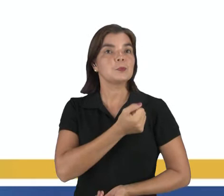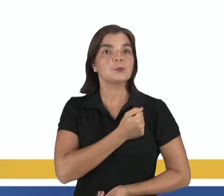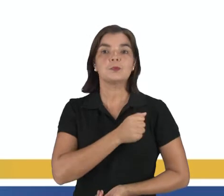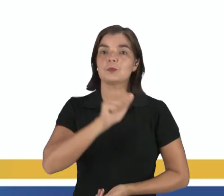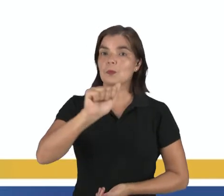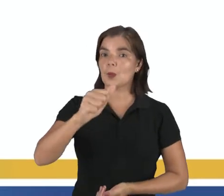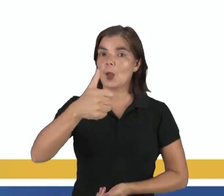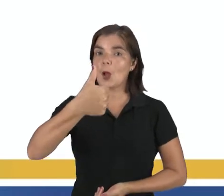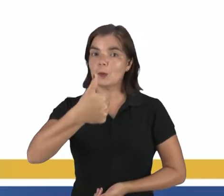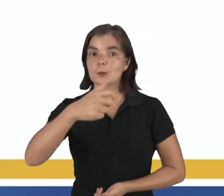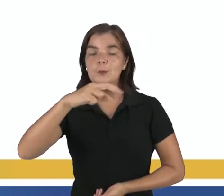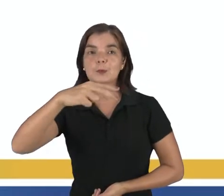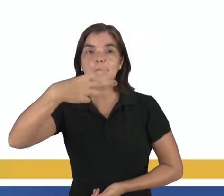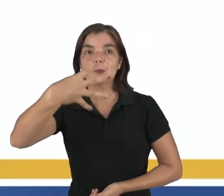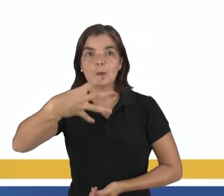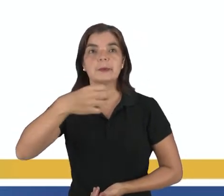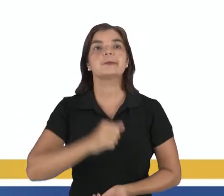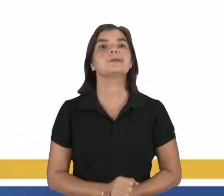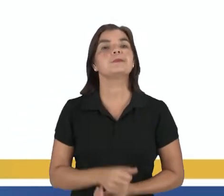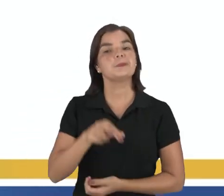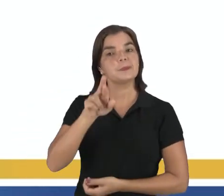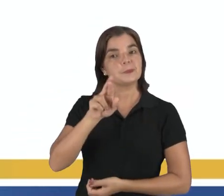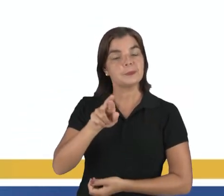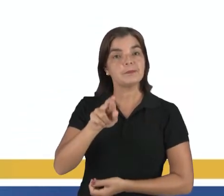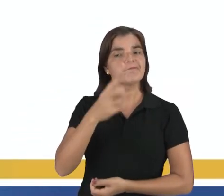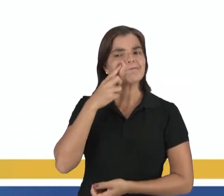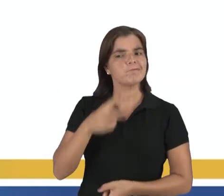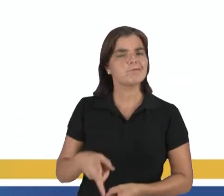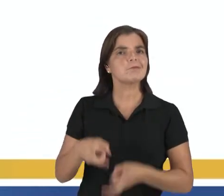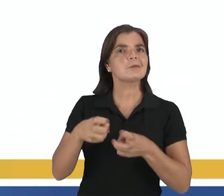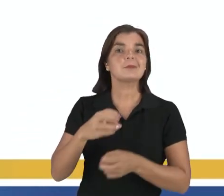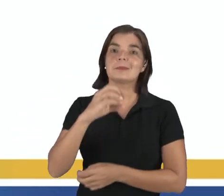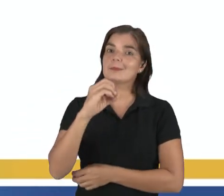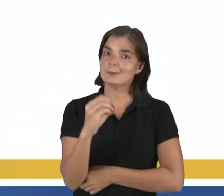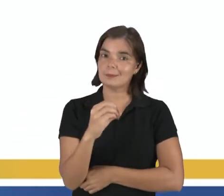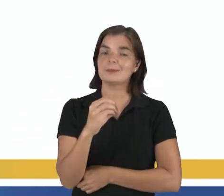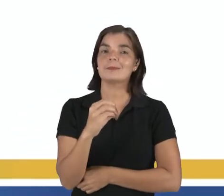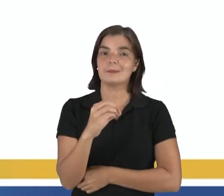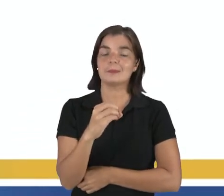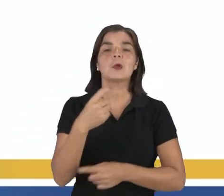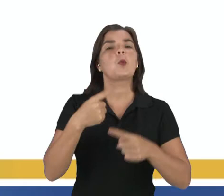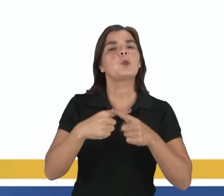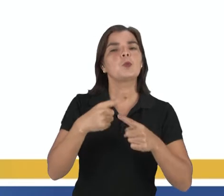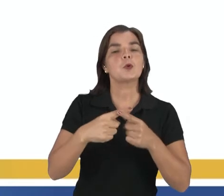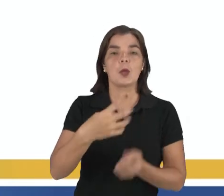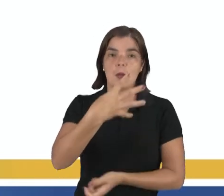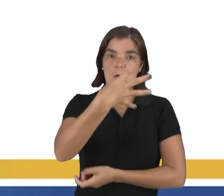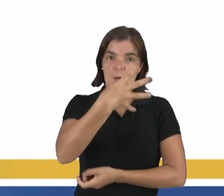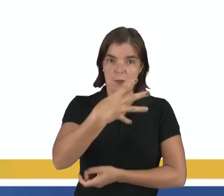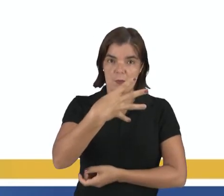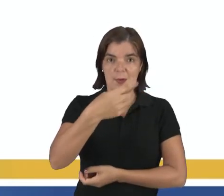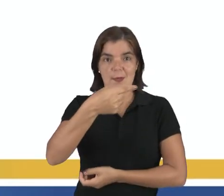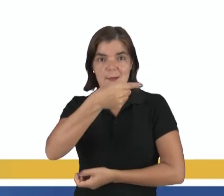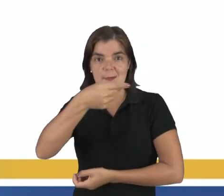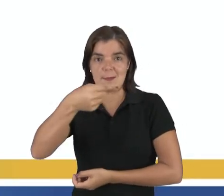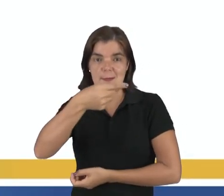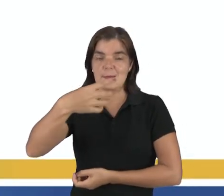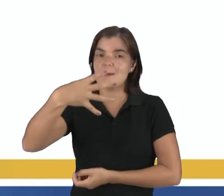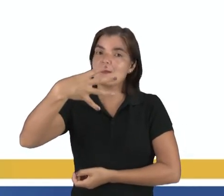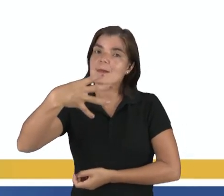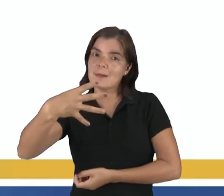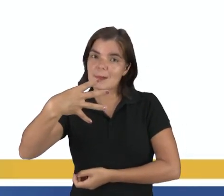elemento A1 igual a 4. E a razão vocês vão perceber que é 0. Por quê? Pela definição,